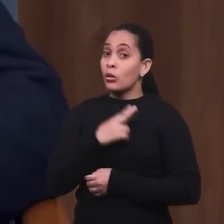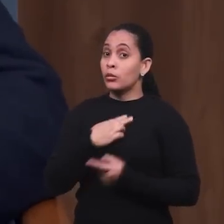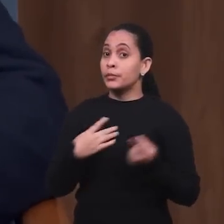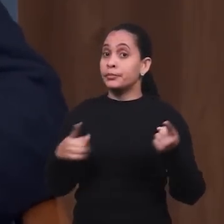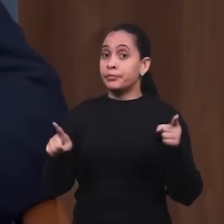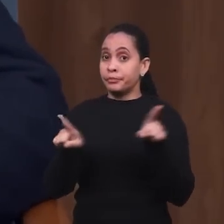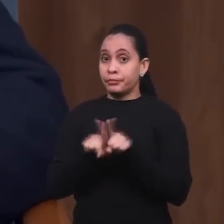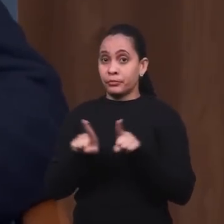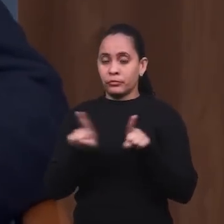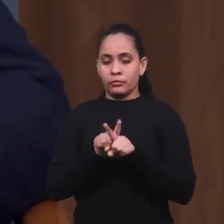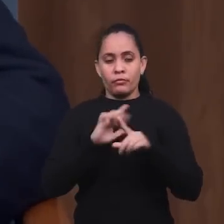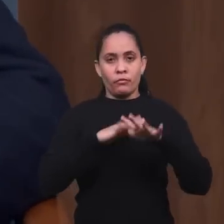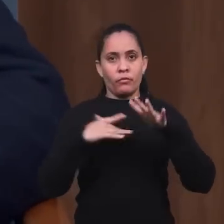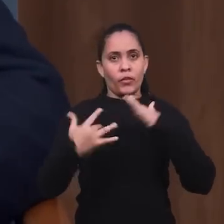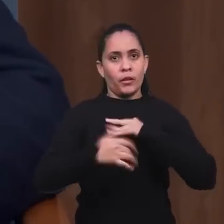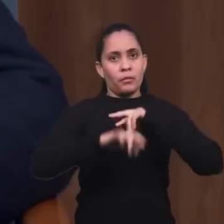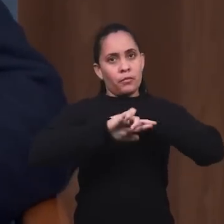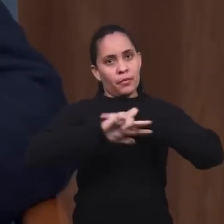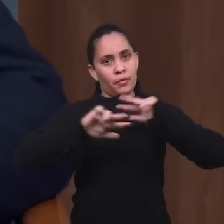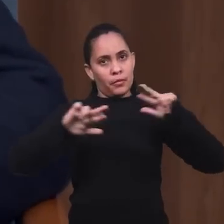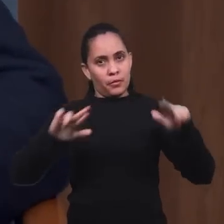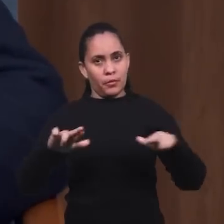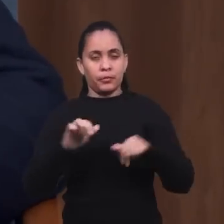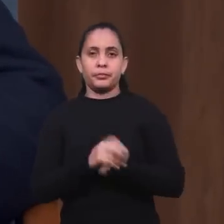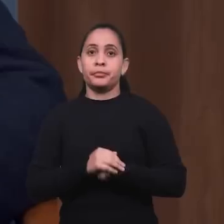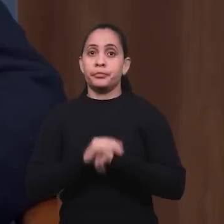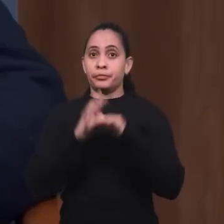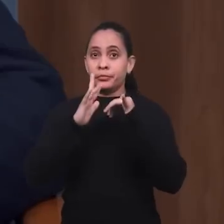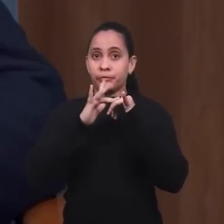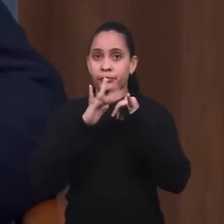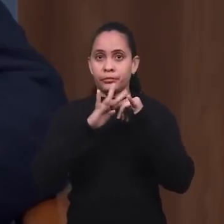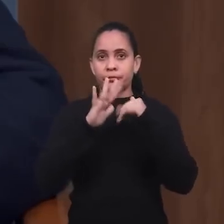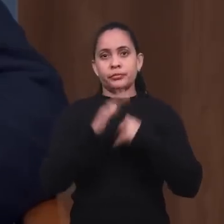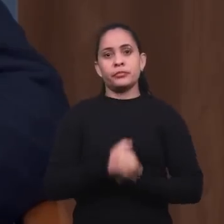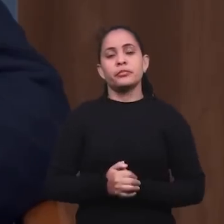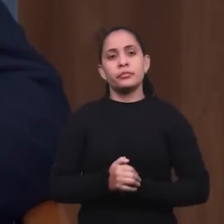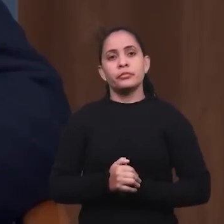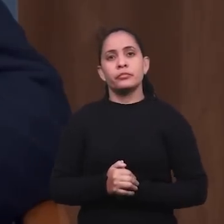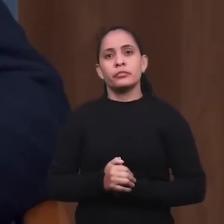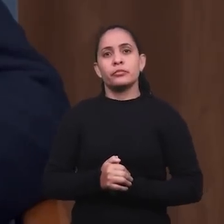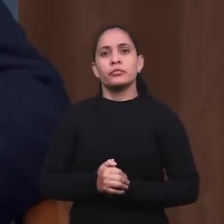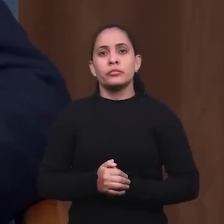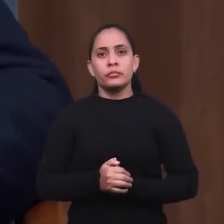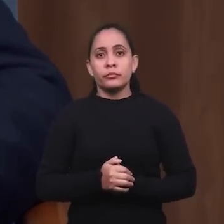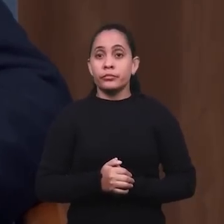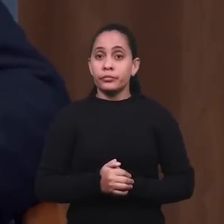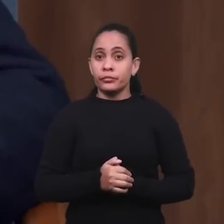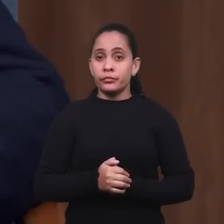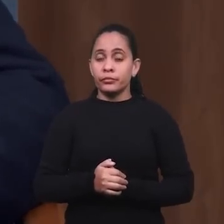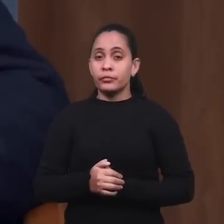da Sky, ou também pelas nossas plataformas no YouTube.